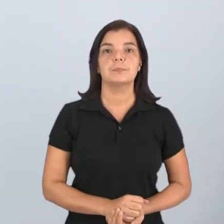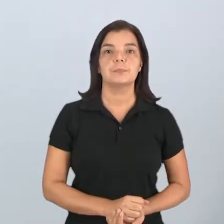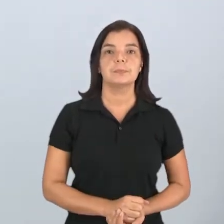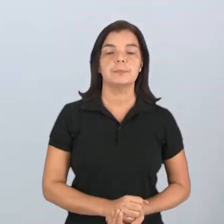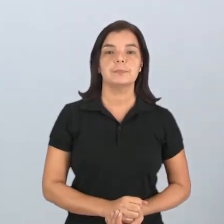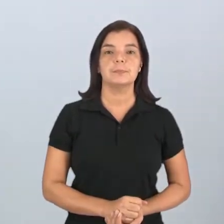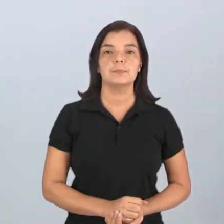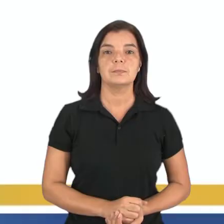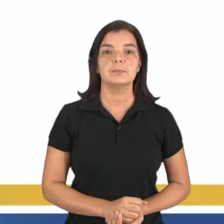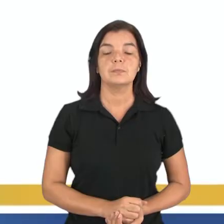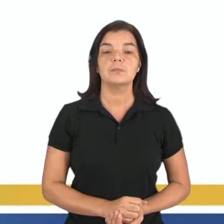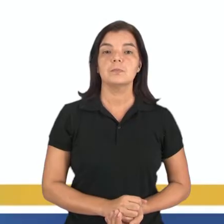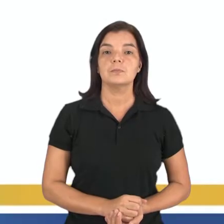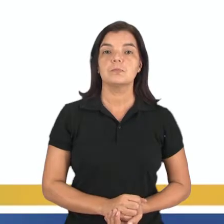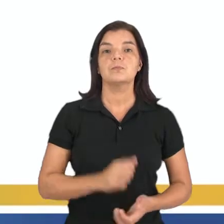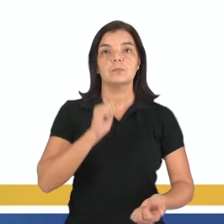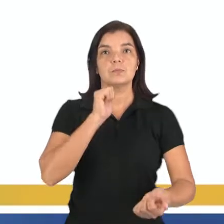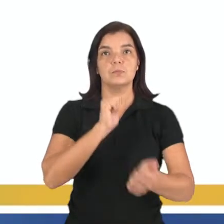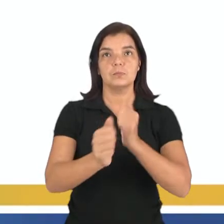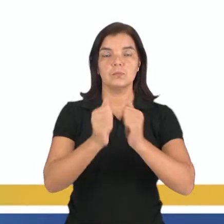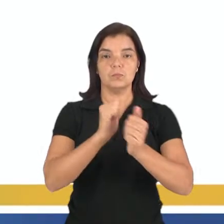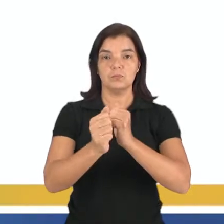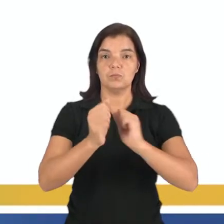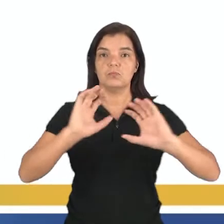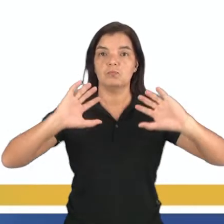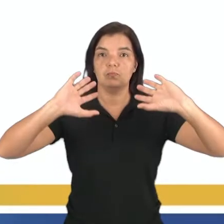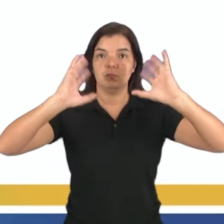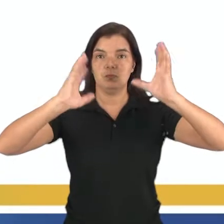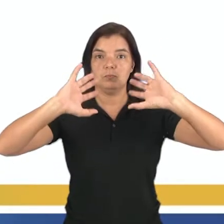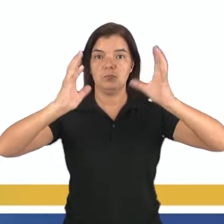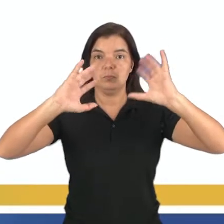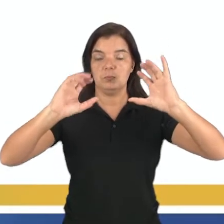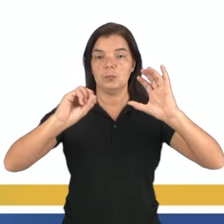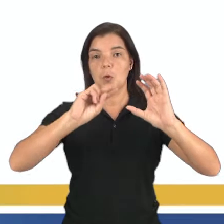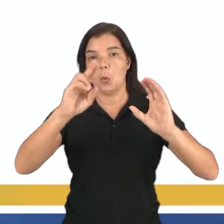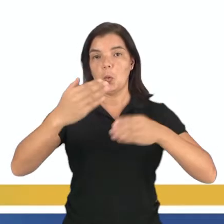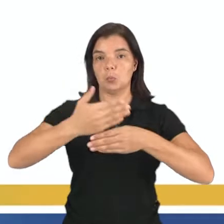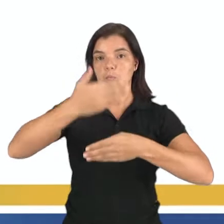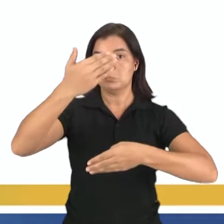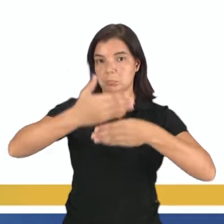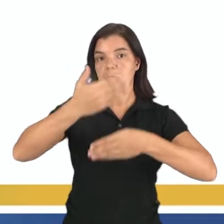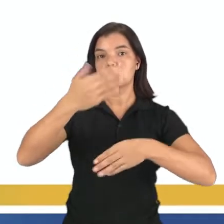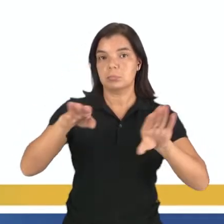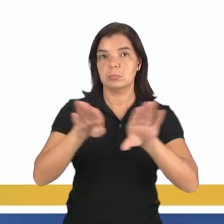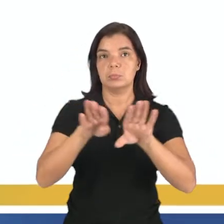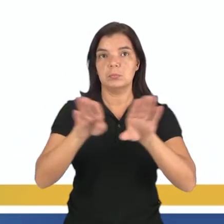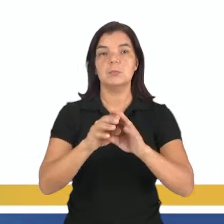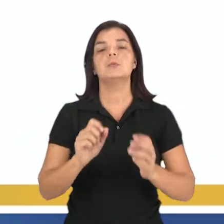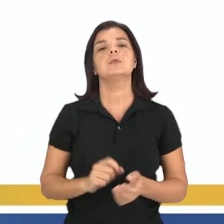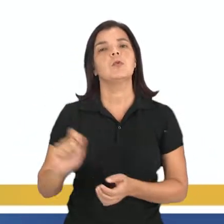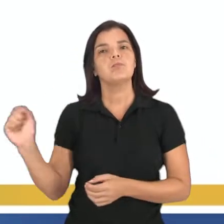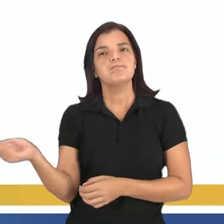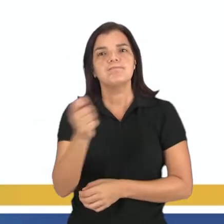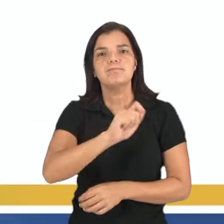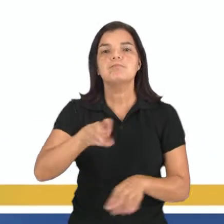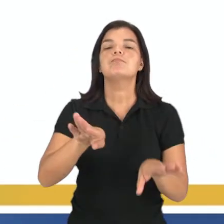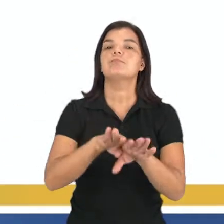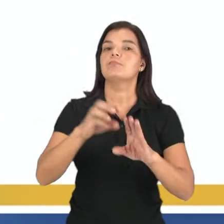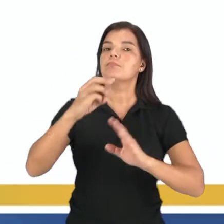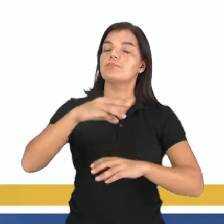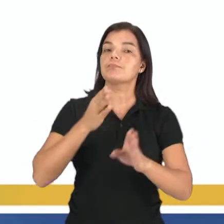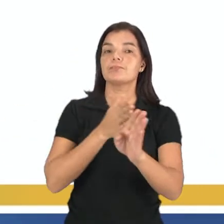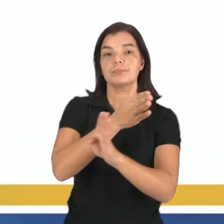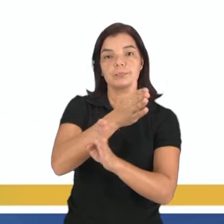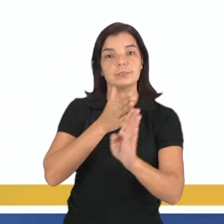Vamos lá. Os esportes com rede ou parede, ou muro-parede, né, de rebote, são modalidades nas quais